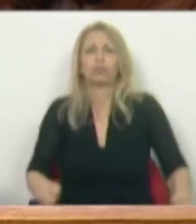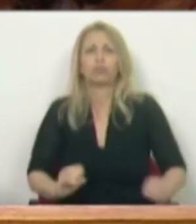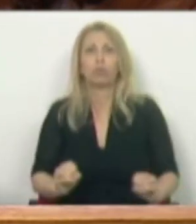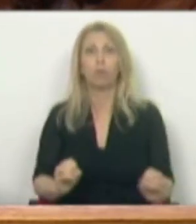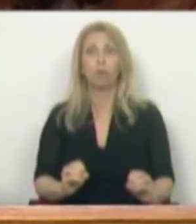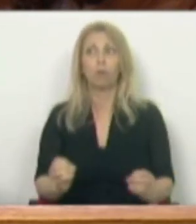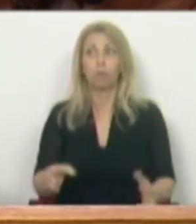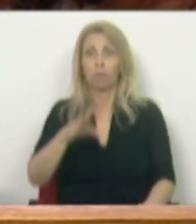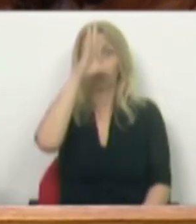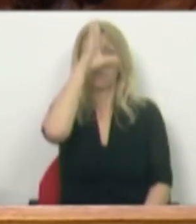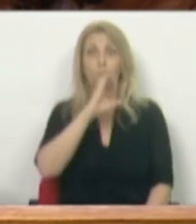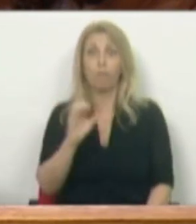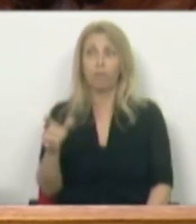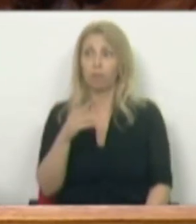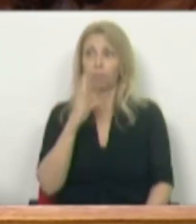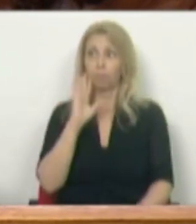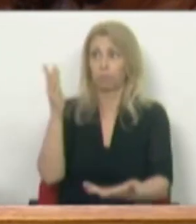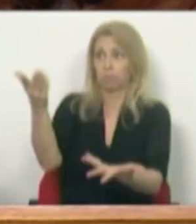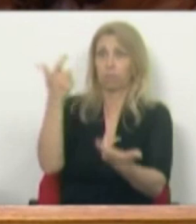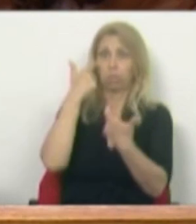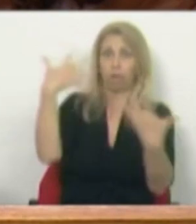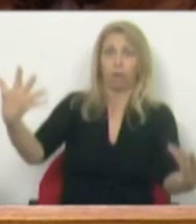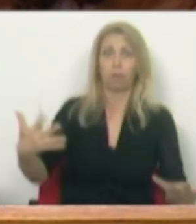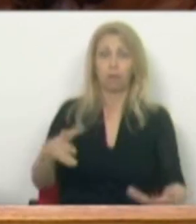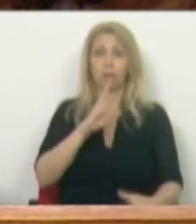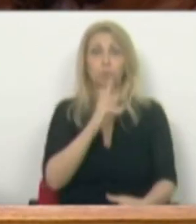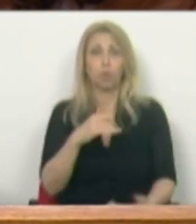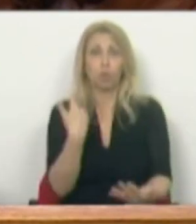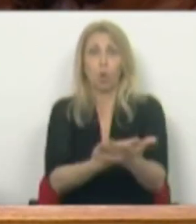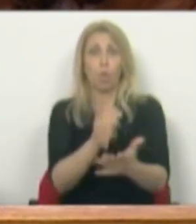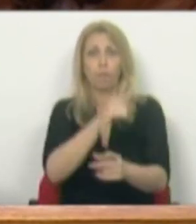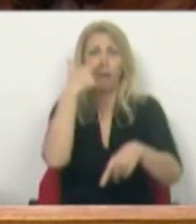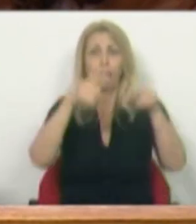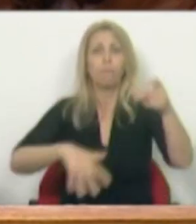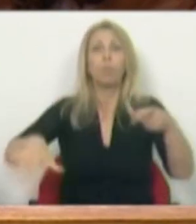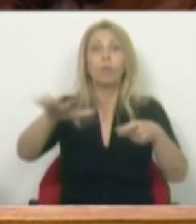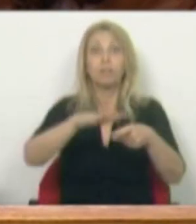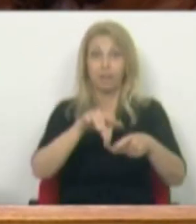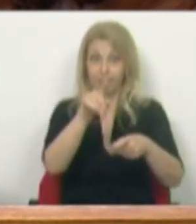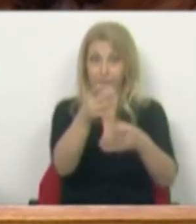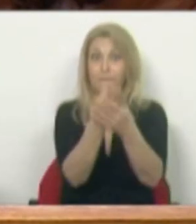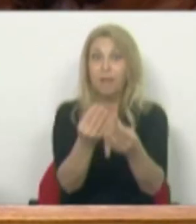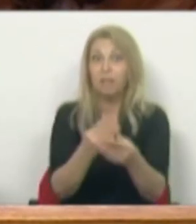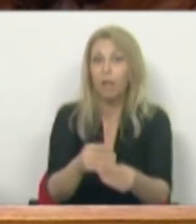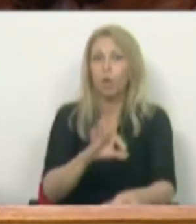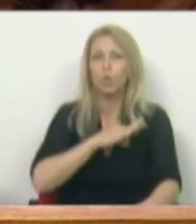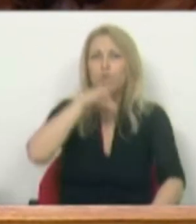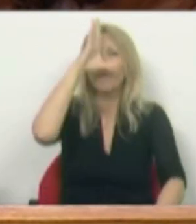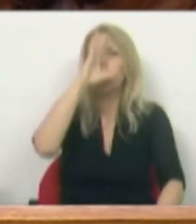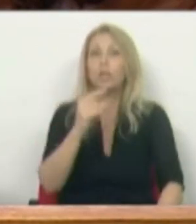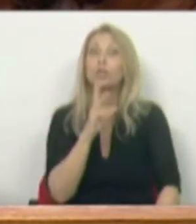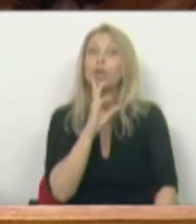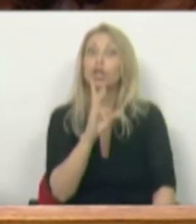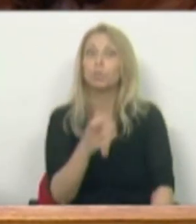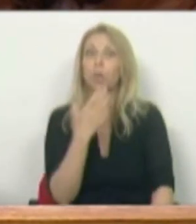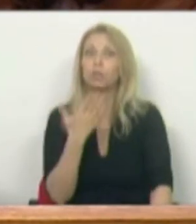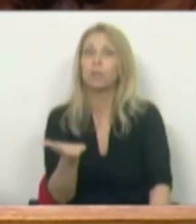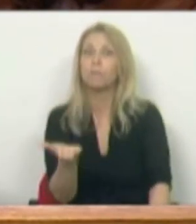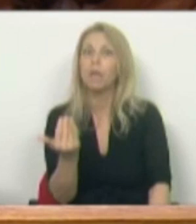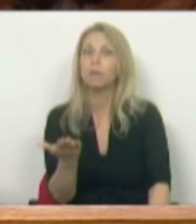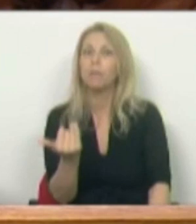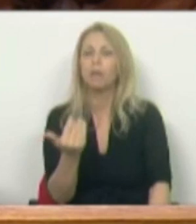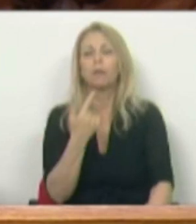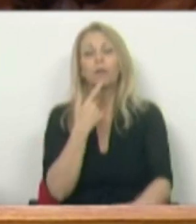nosso povo, à nossa população. E sobre essa matéria, o Sr. Ministro não respondeu. E eu insisto neste ponto. O Orçamento